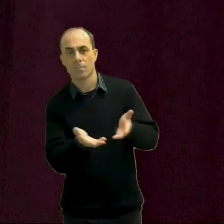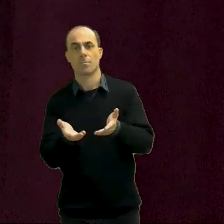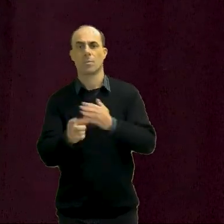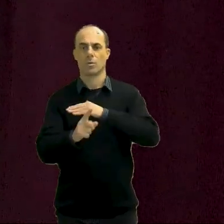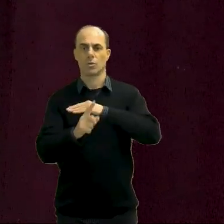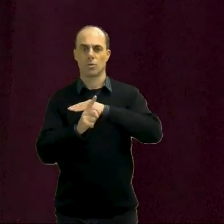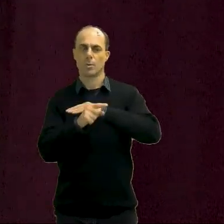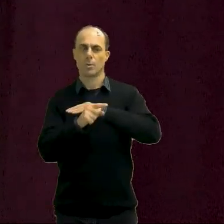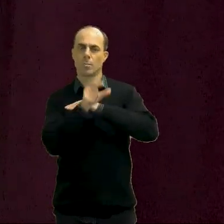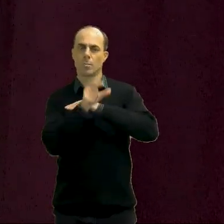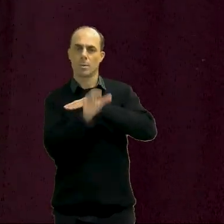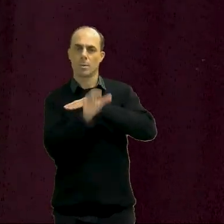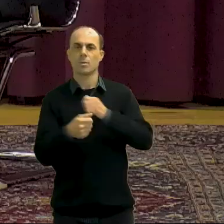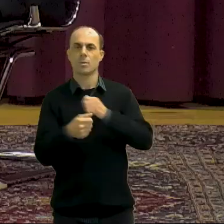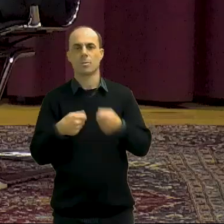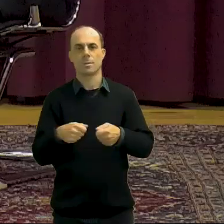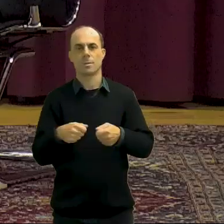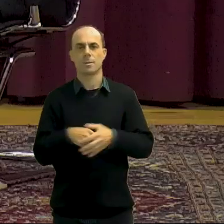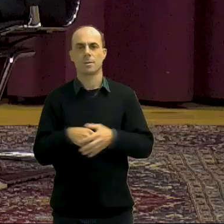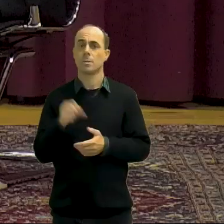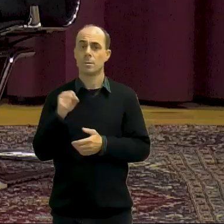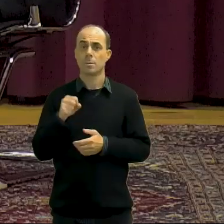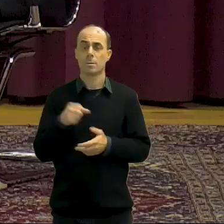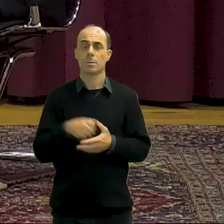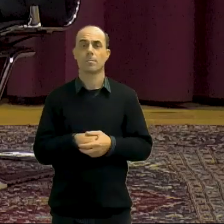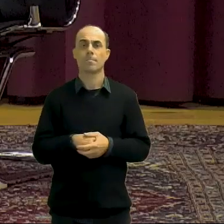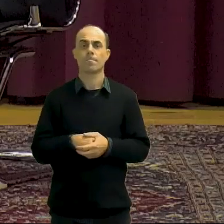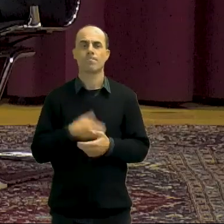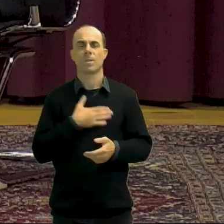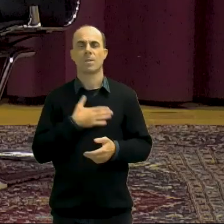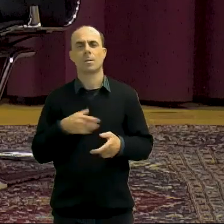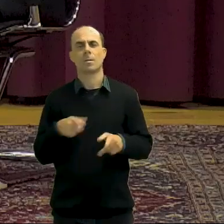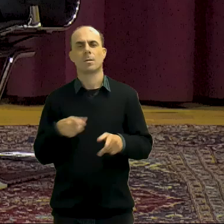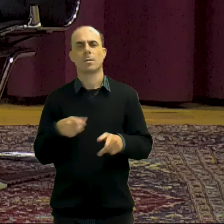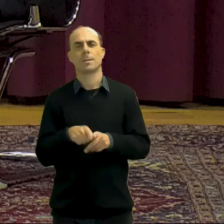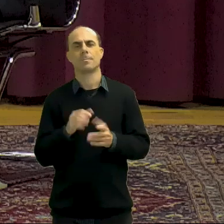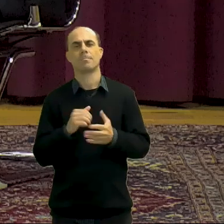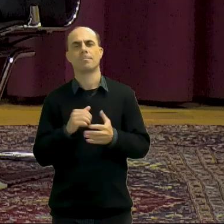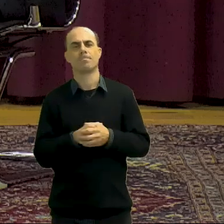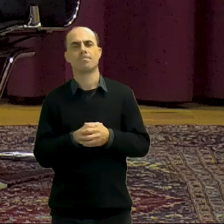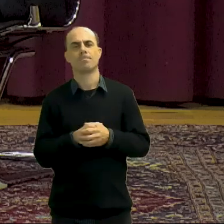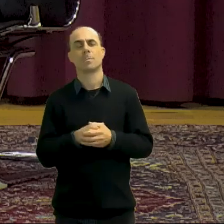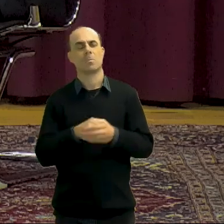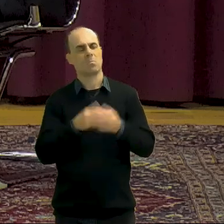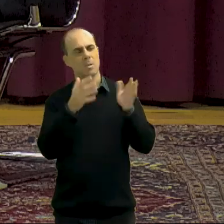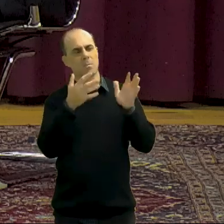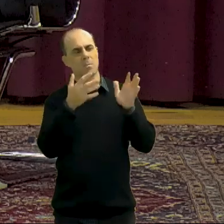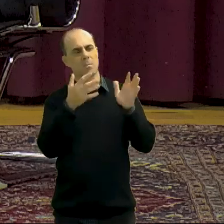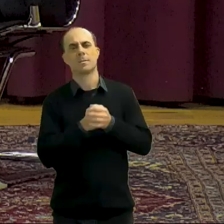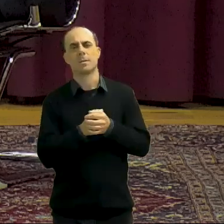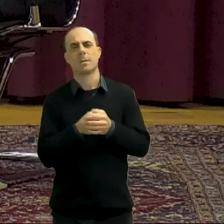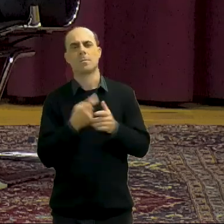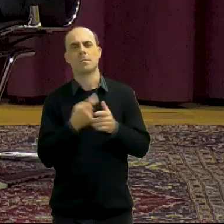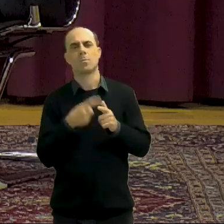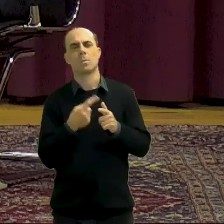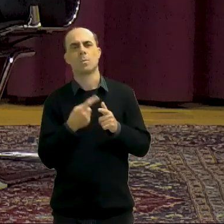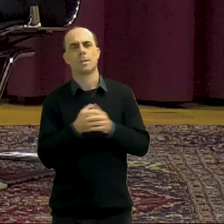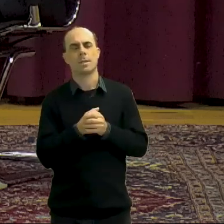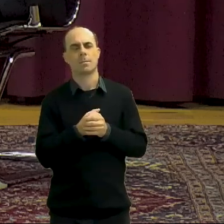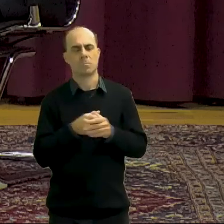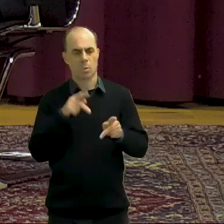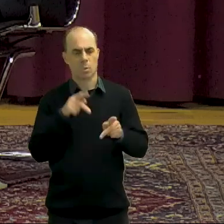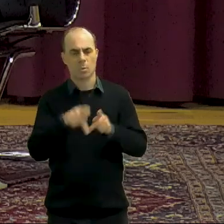precisa é isso mesmo né sim olha eu gostaria de de de parabenizar porque paraa população